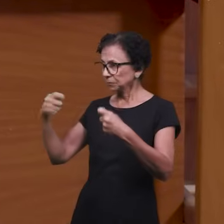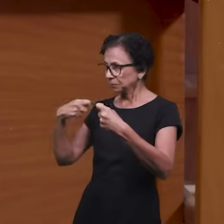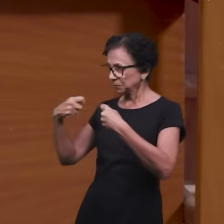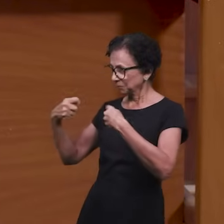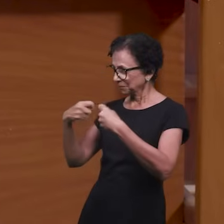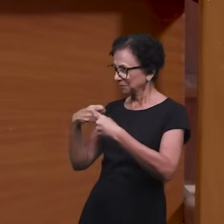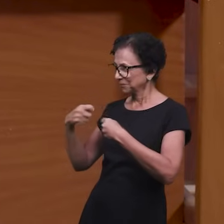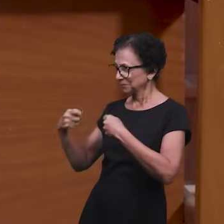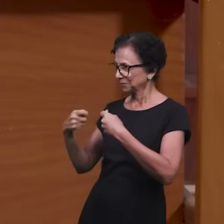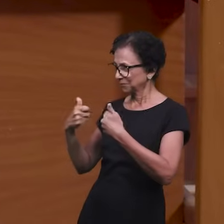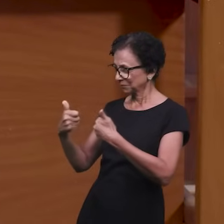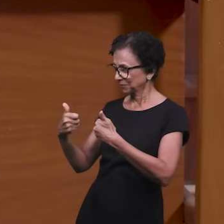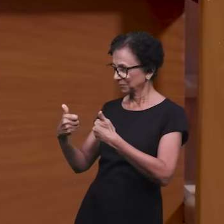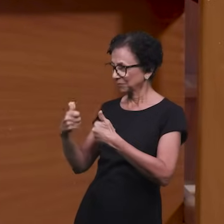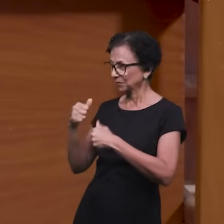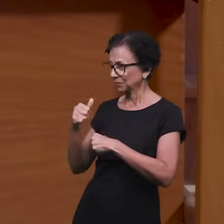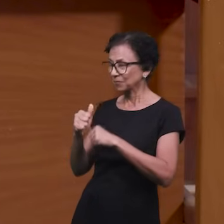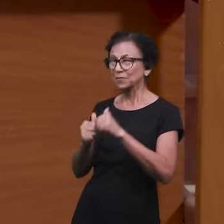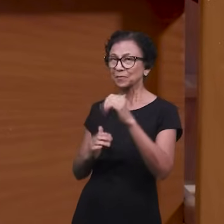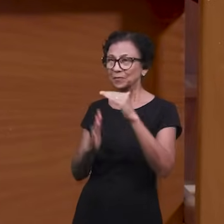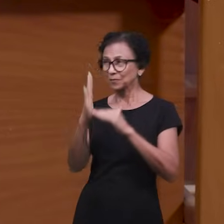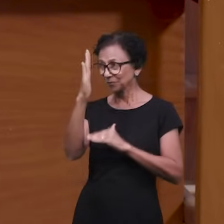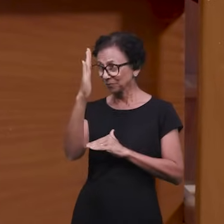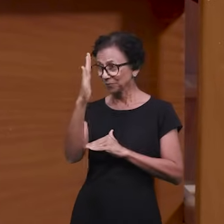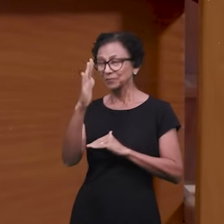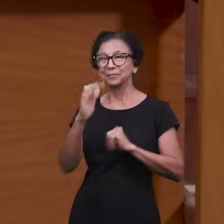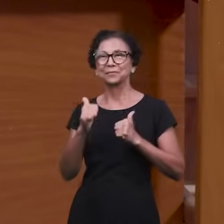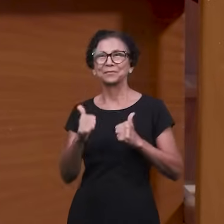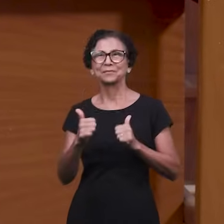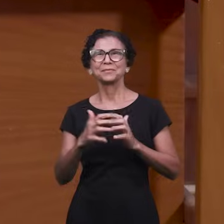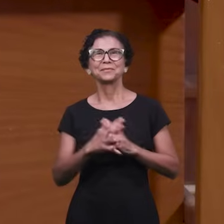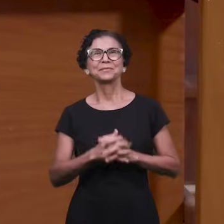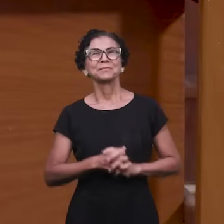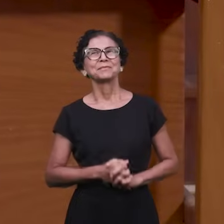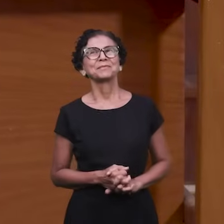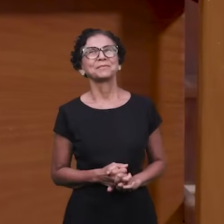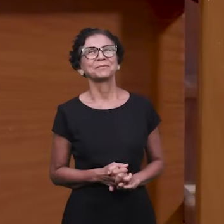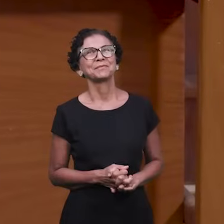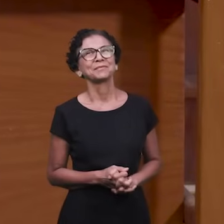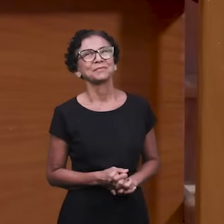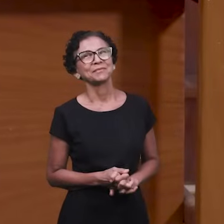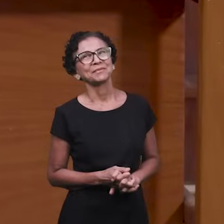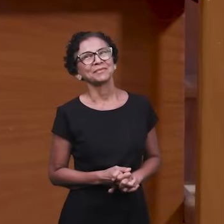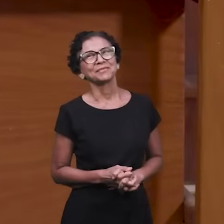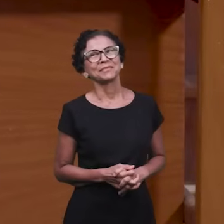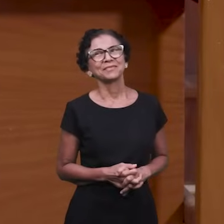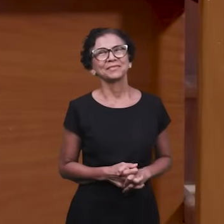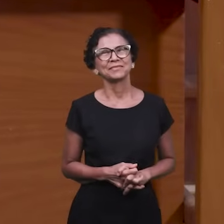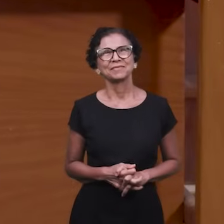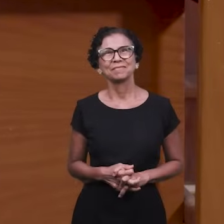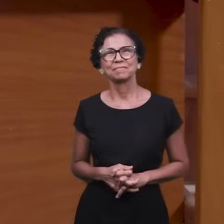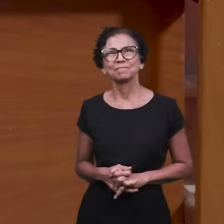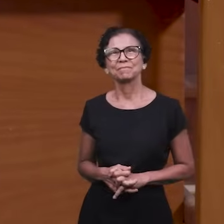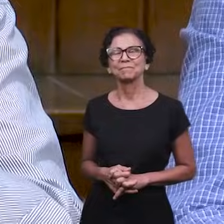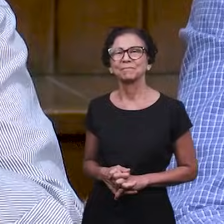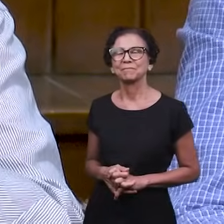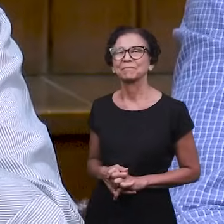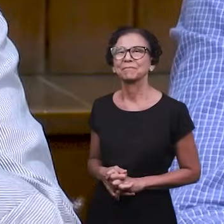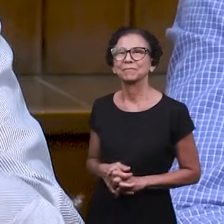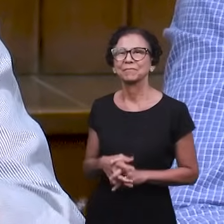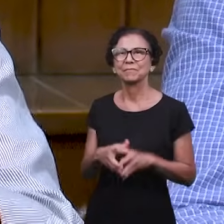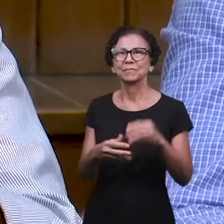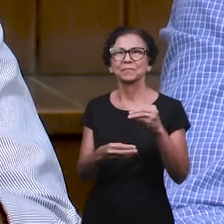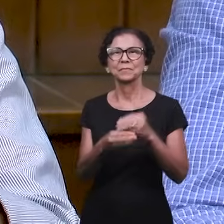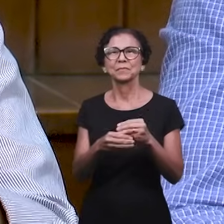falando, ultrapassando os limites, você pode falar, tá? Mas olha só fazendo um complemento, o que